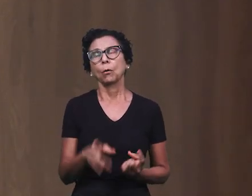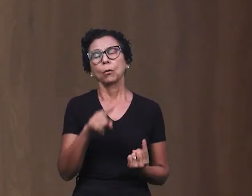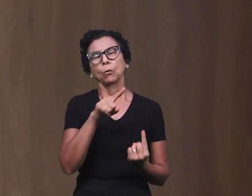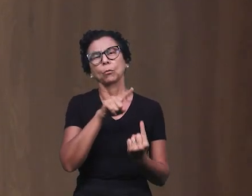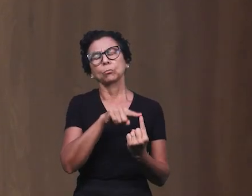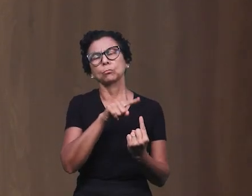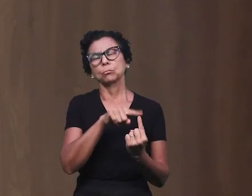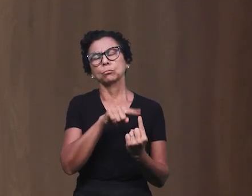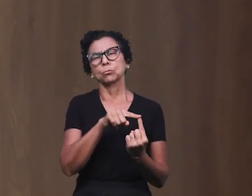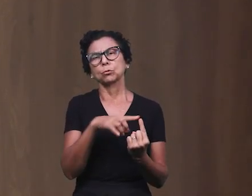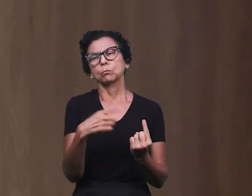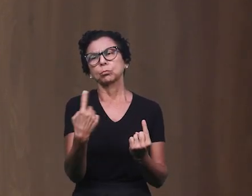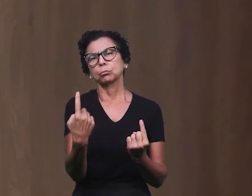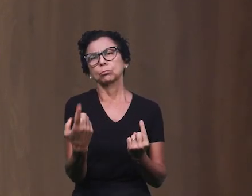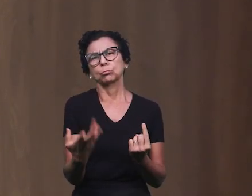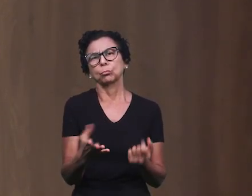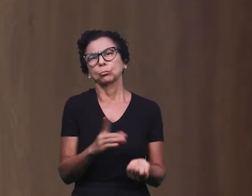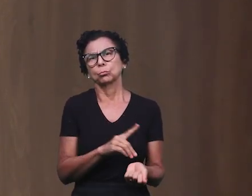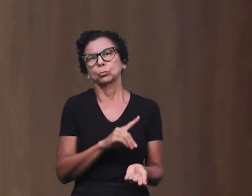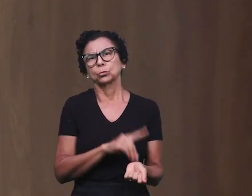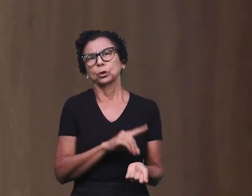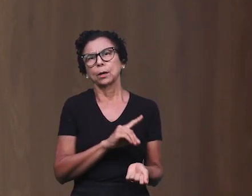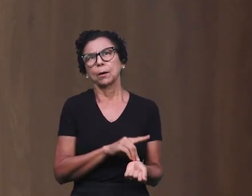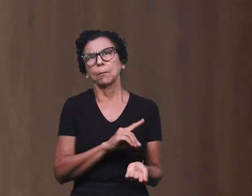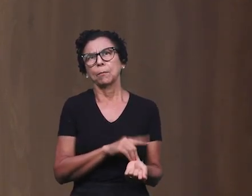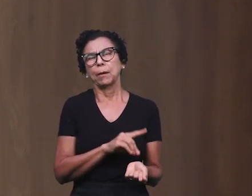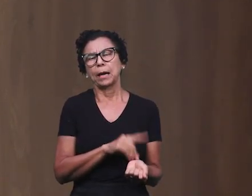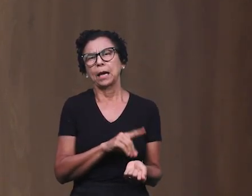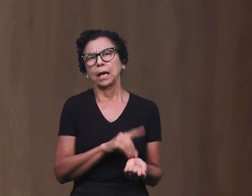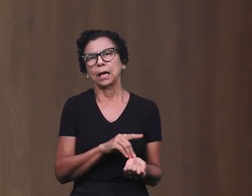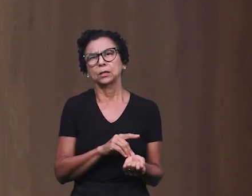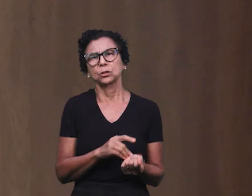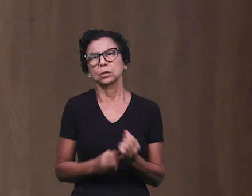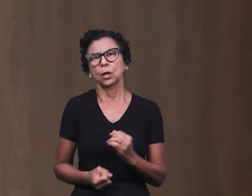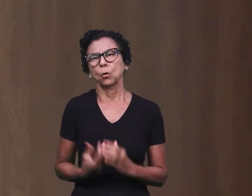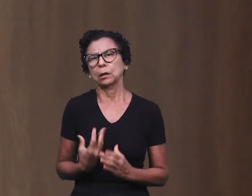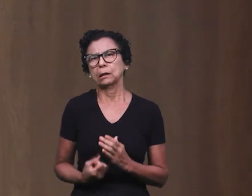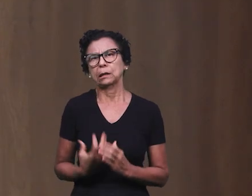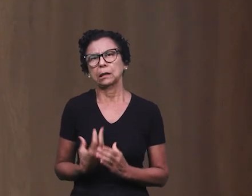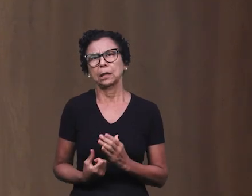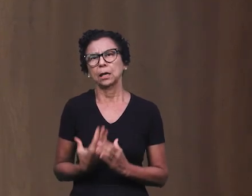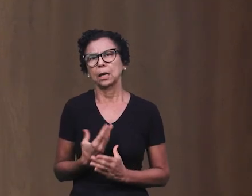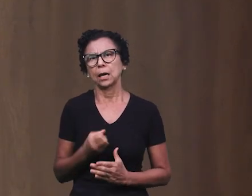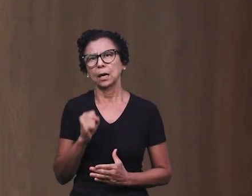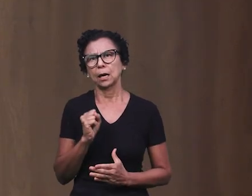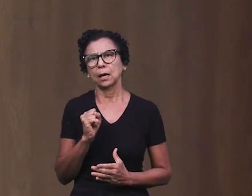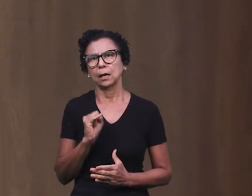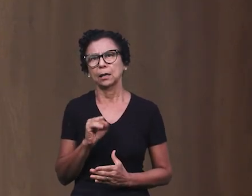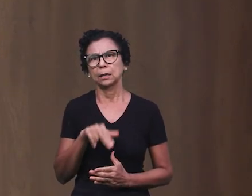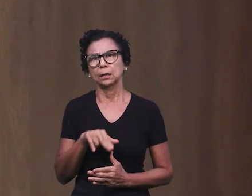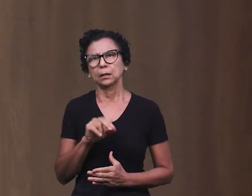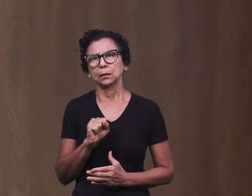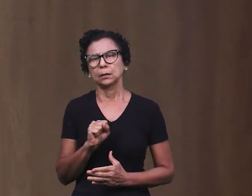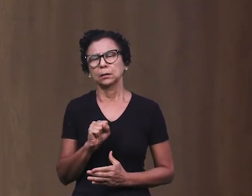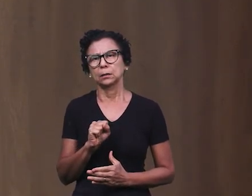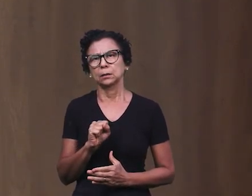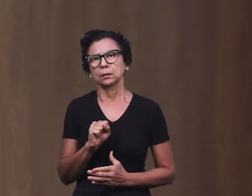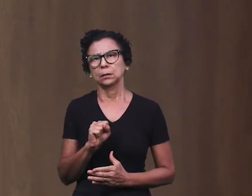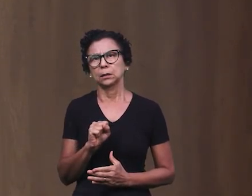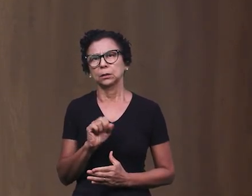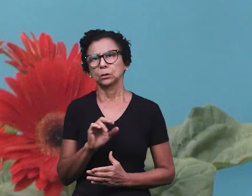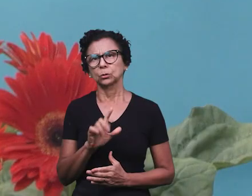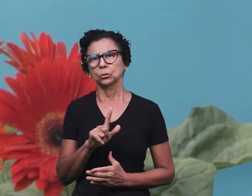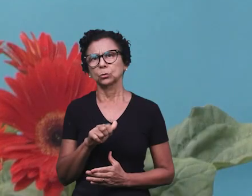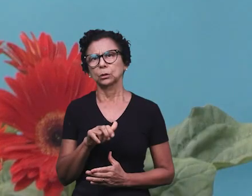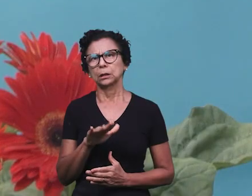1 a princípio não há produção e aí a pessoa já é dependente da insulina desde o